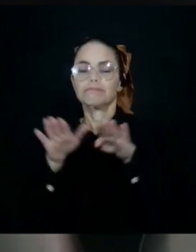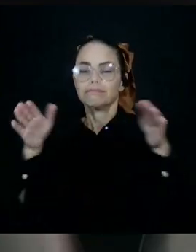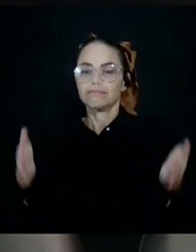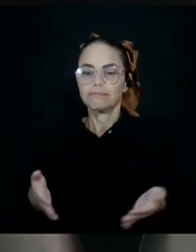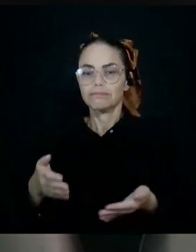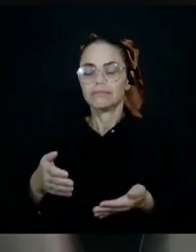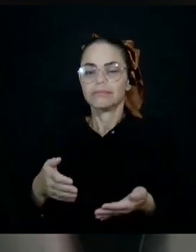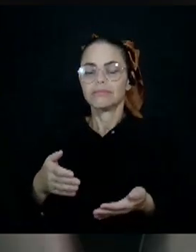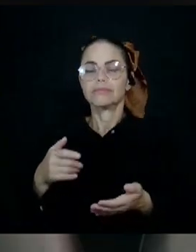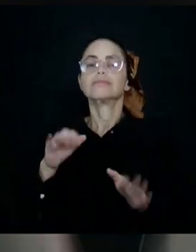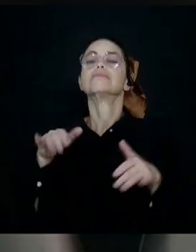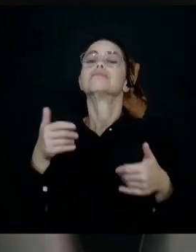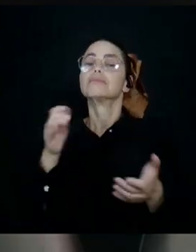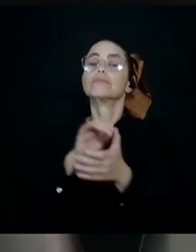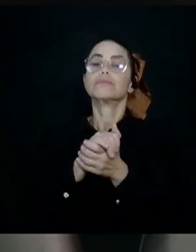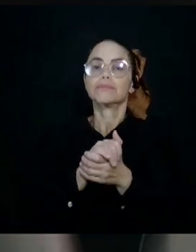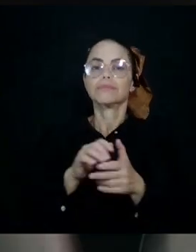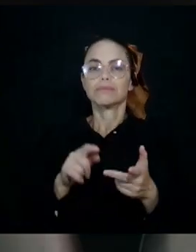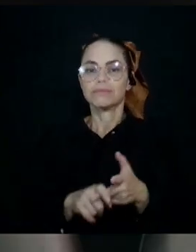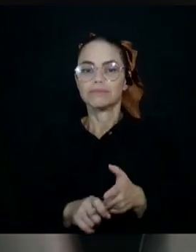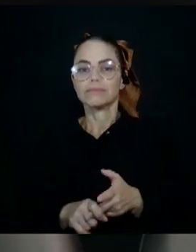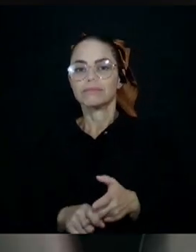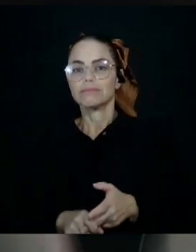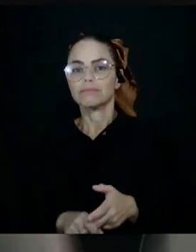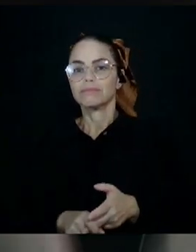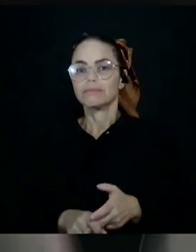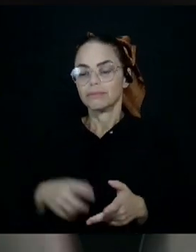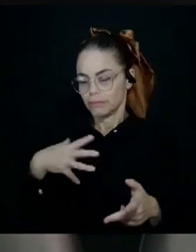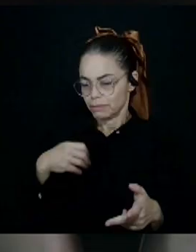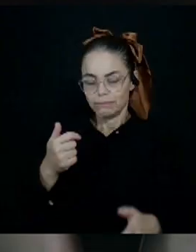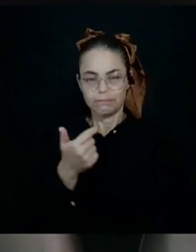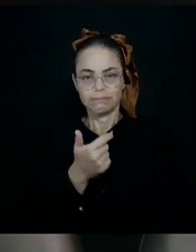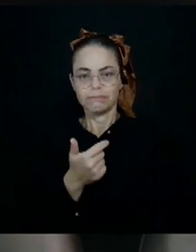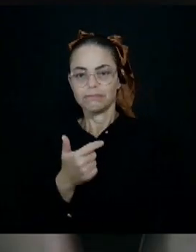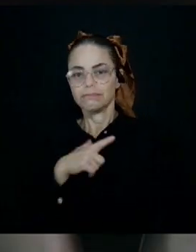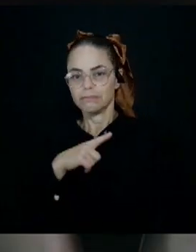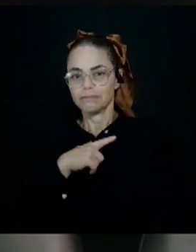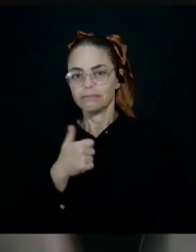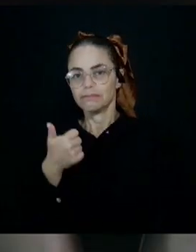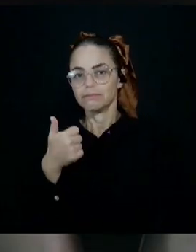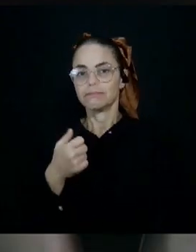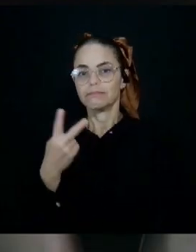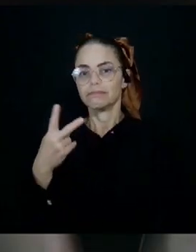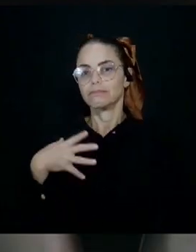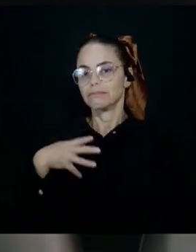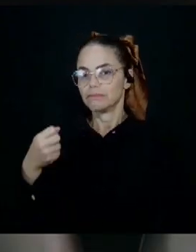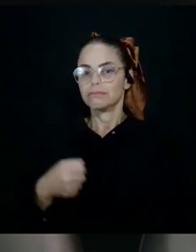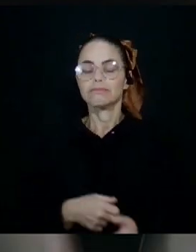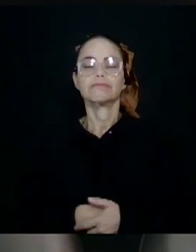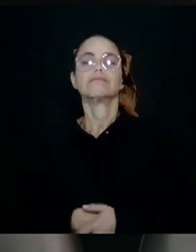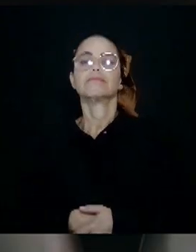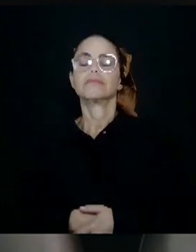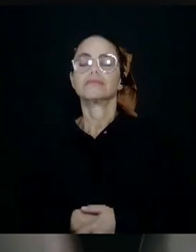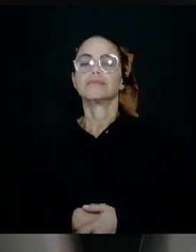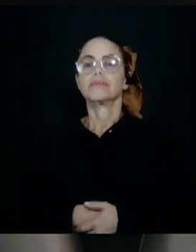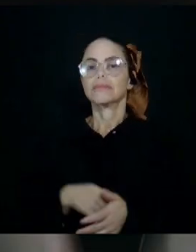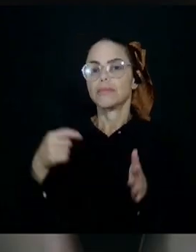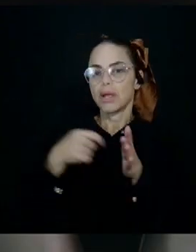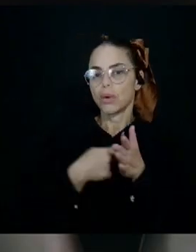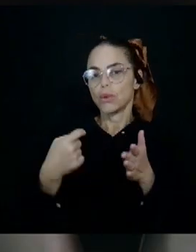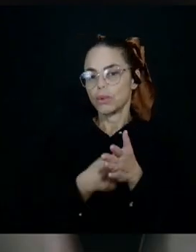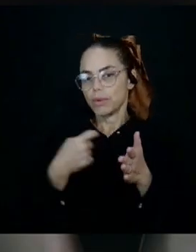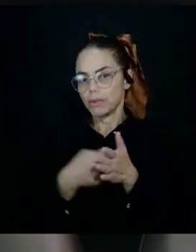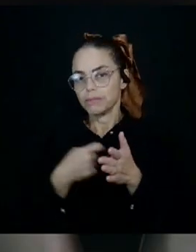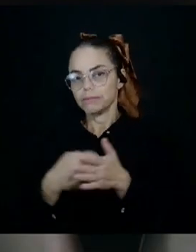casar, né? Quando você vai ter filho? Quando vem o primeiro? Quando vem o segundo? Então, é essa cobrança que vem,